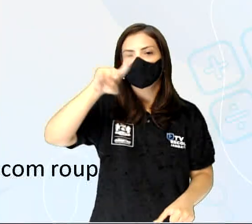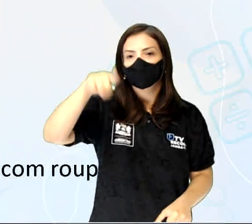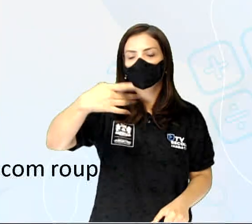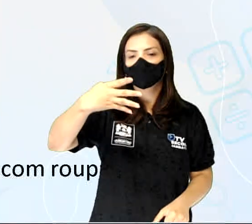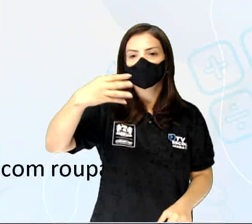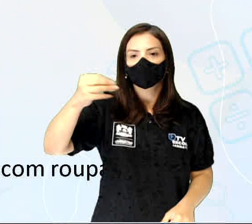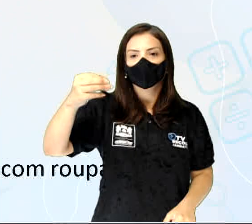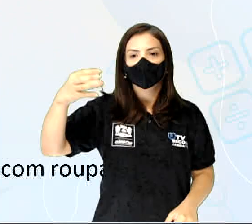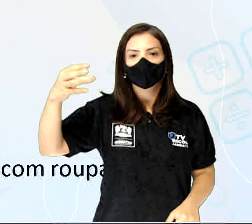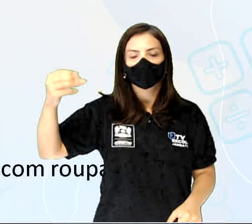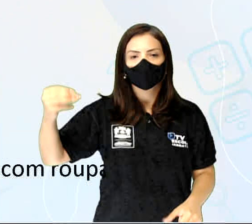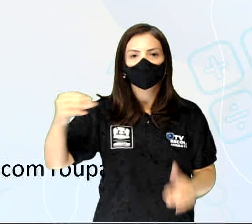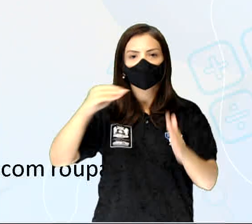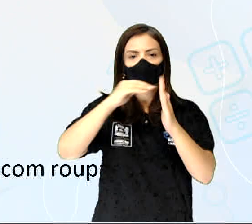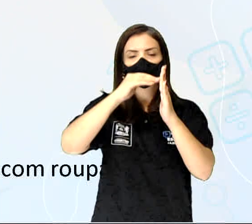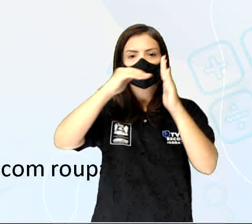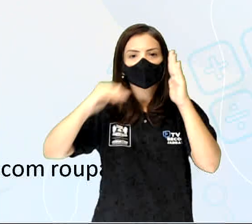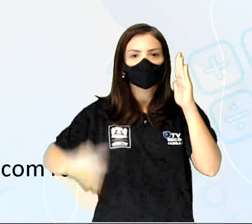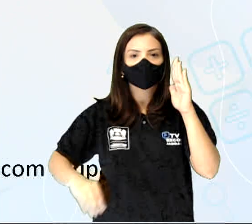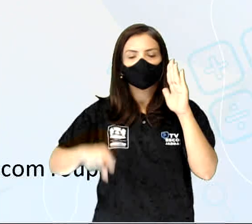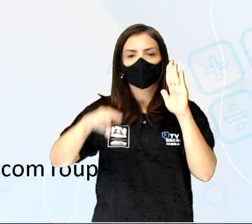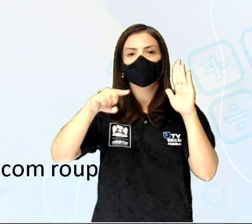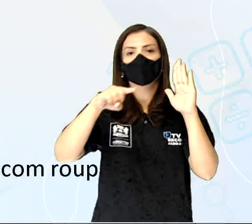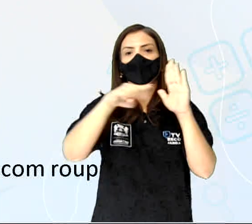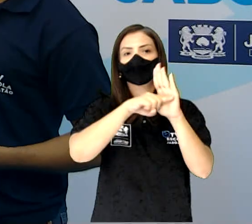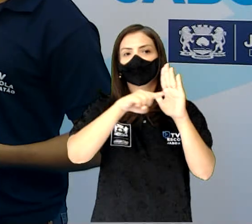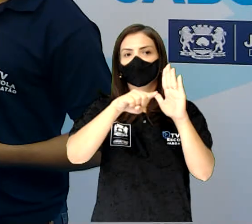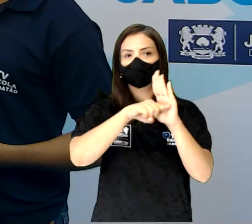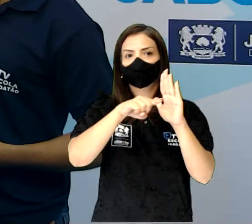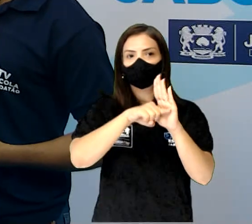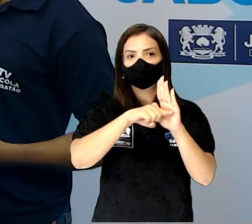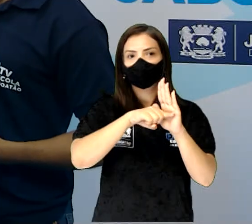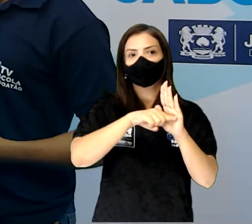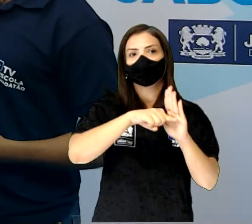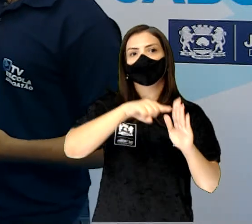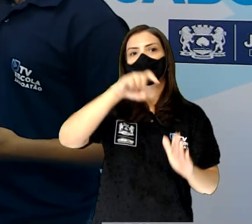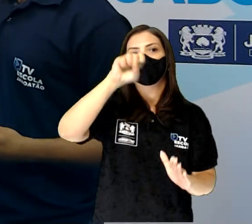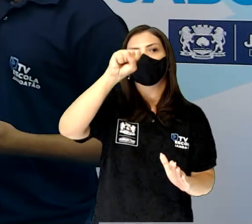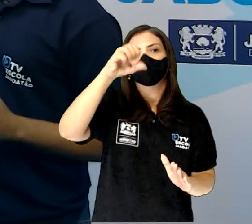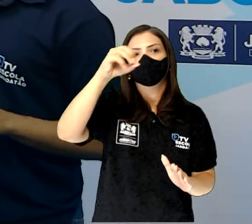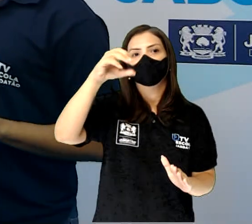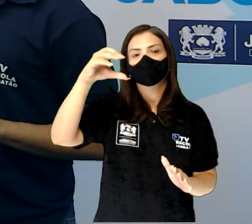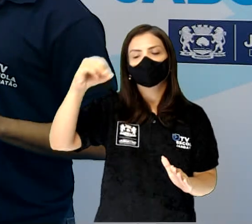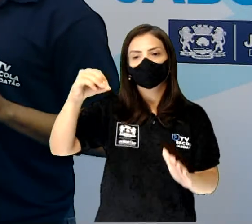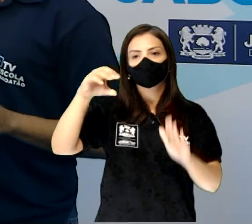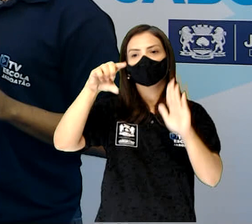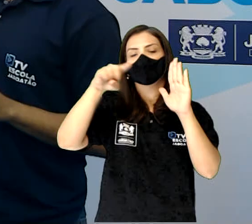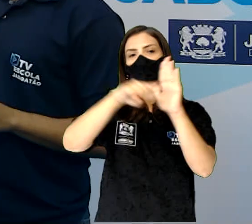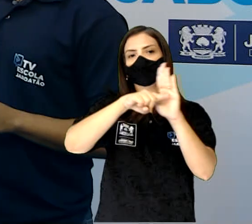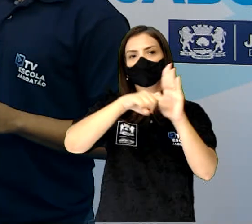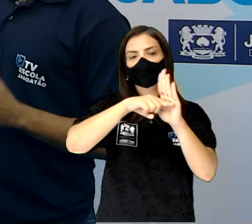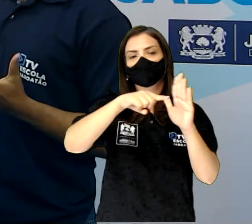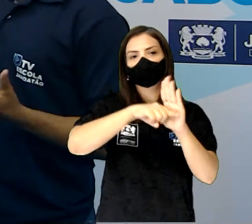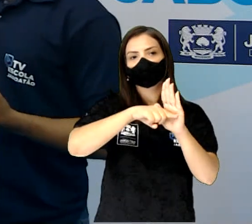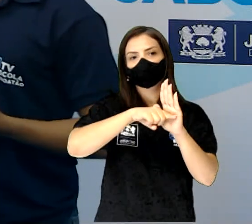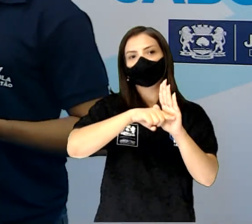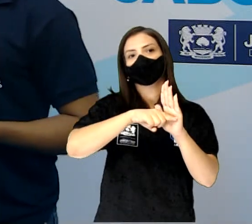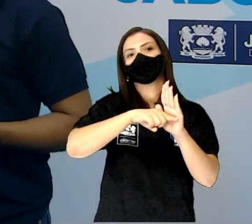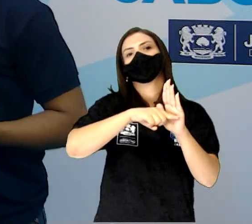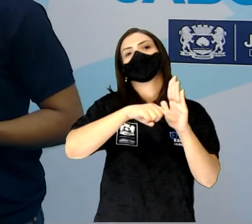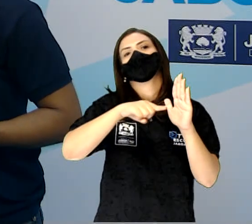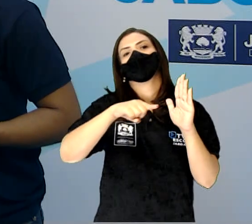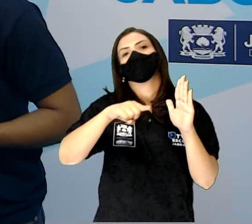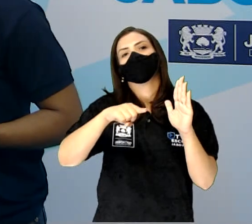que eu gastei até agora. Eu gastei 800 e 600, que é 1.400, tá? Então, eu gastei até agora 1.400. Então, eu